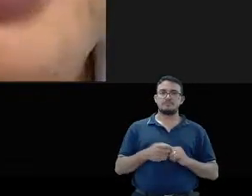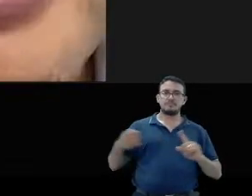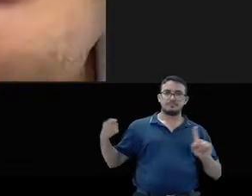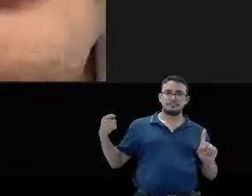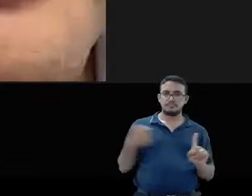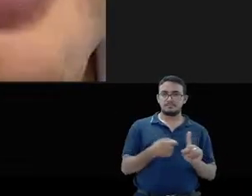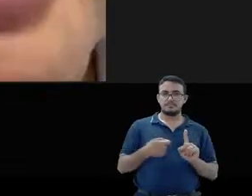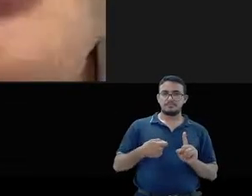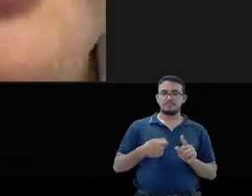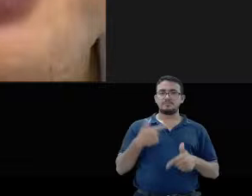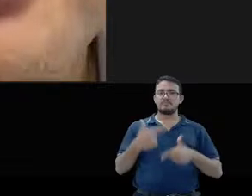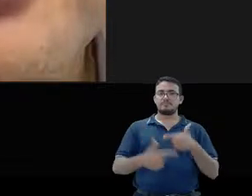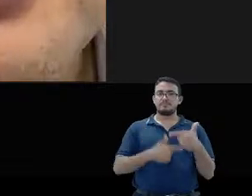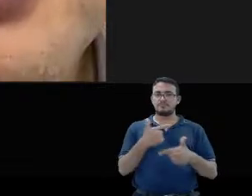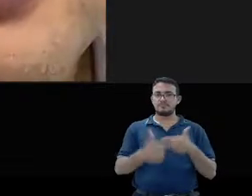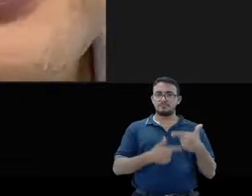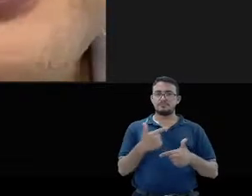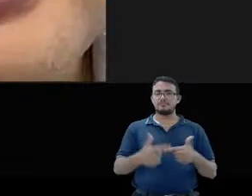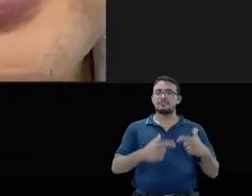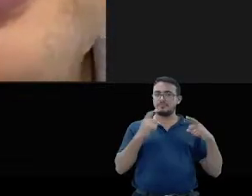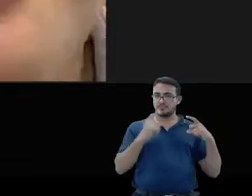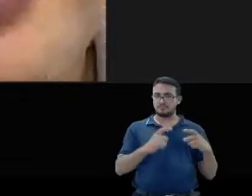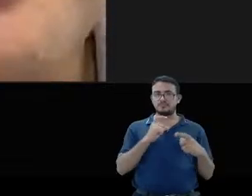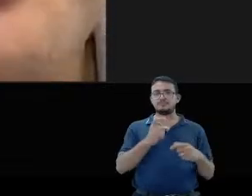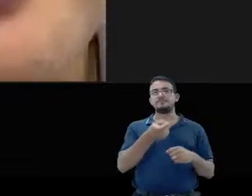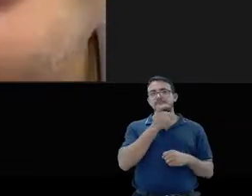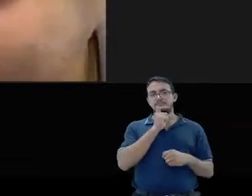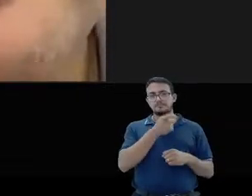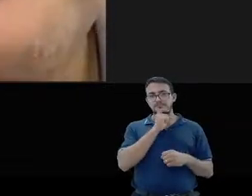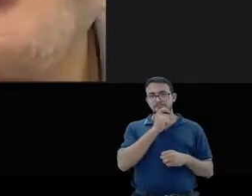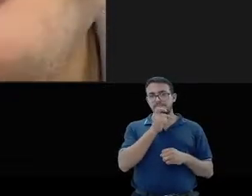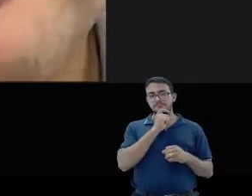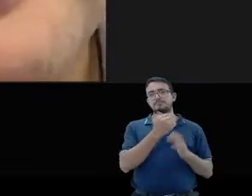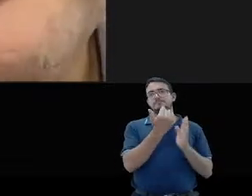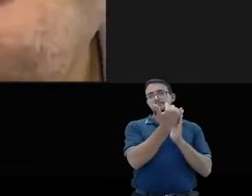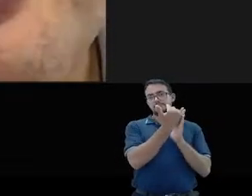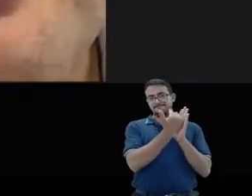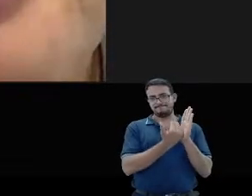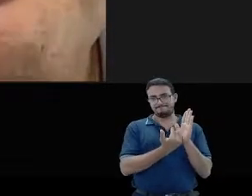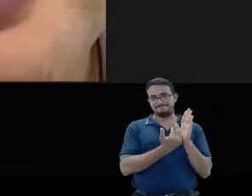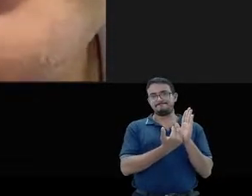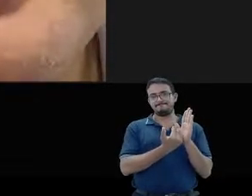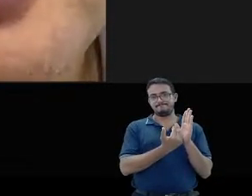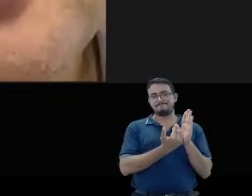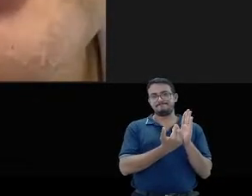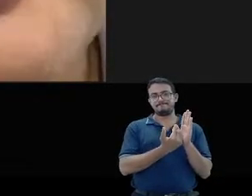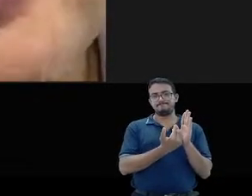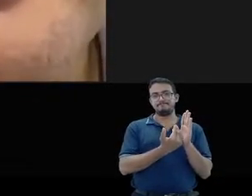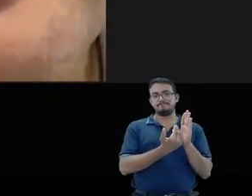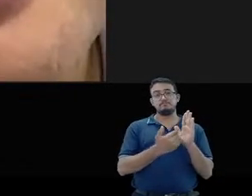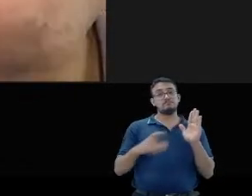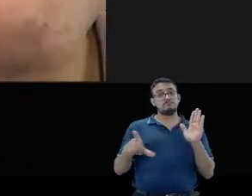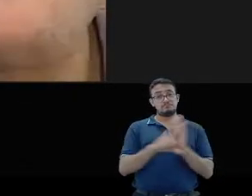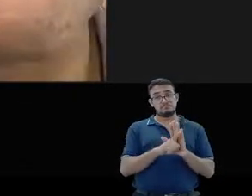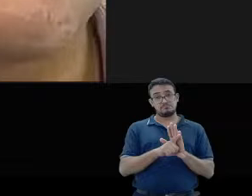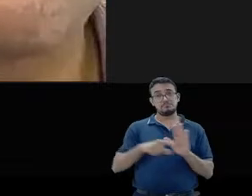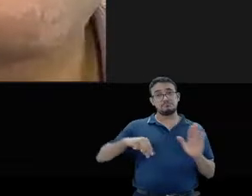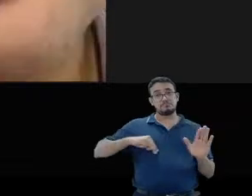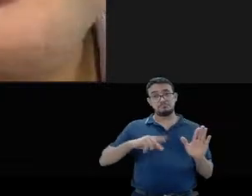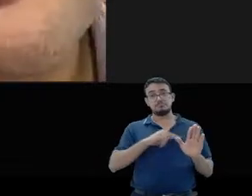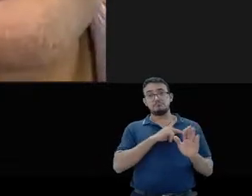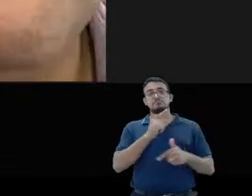local artificialmente frio, abaixo da temperatura estabelecida pelo mapa do Ministério do Trabalho e